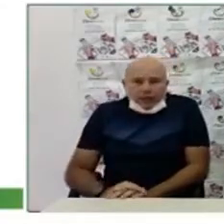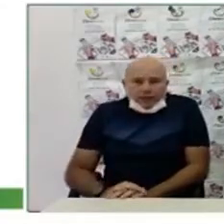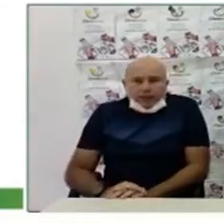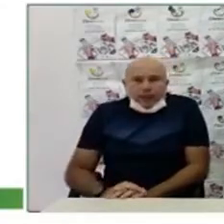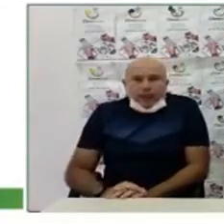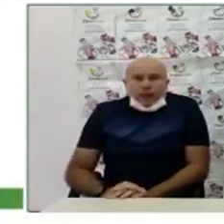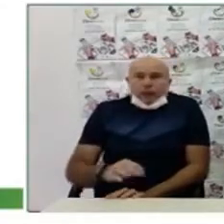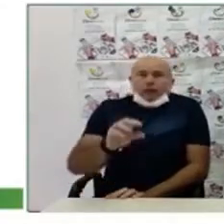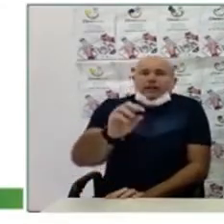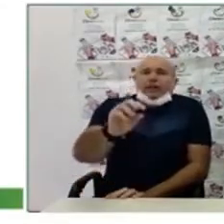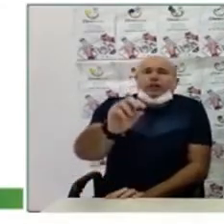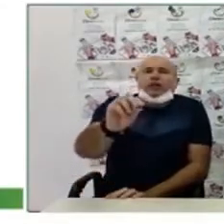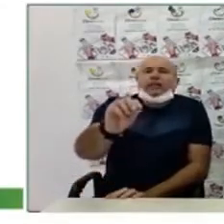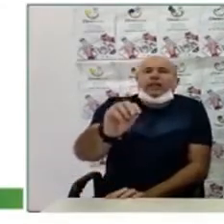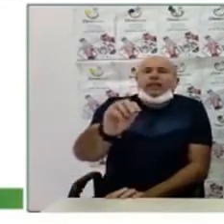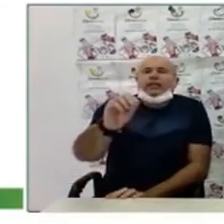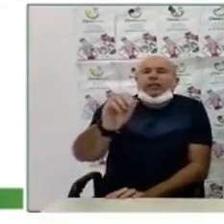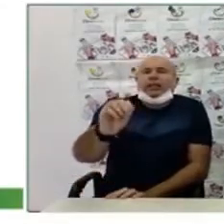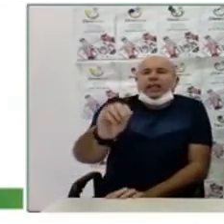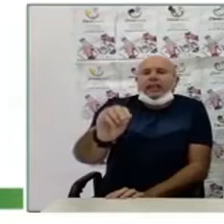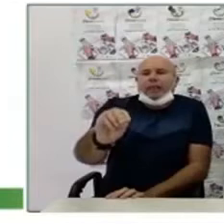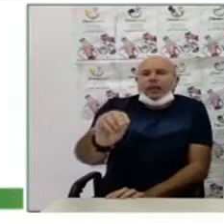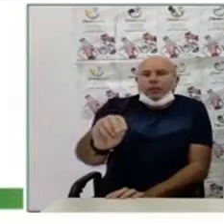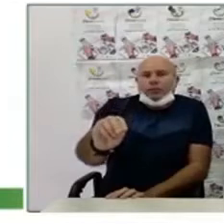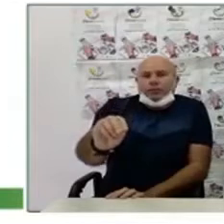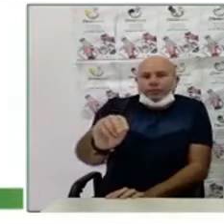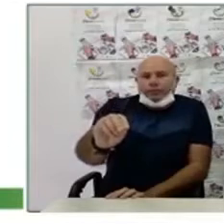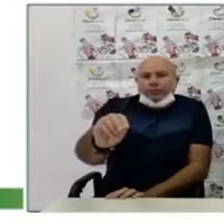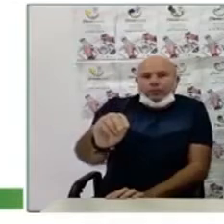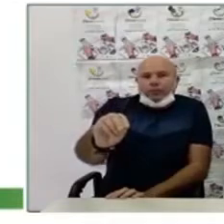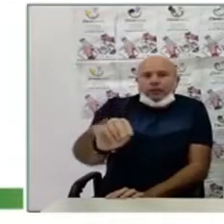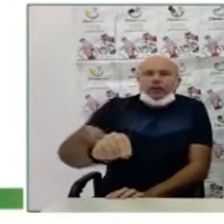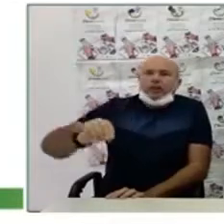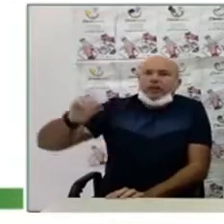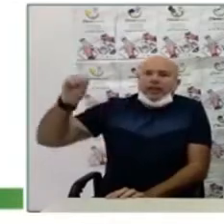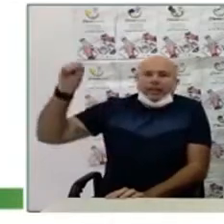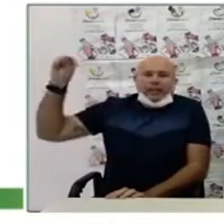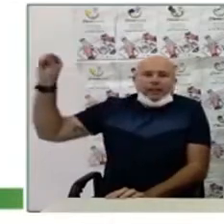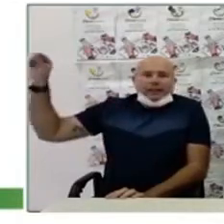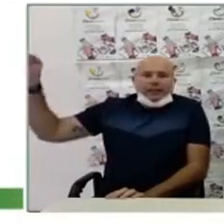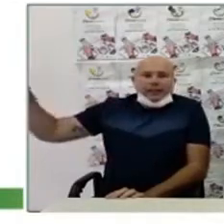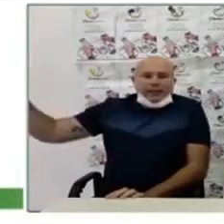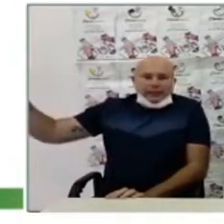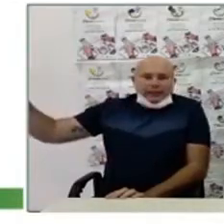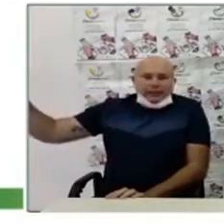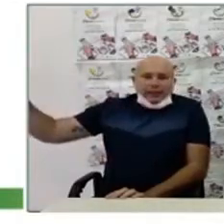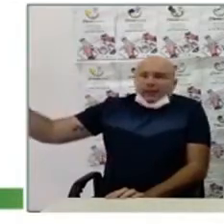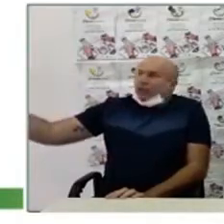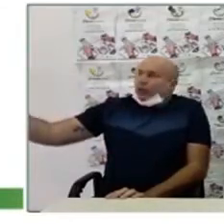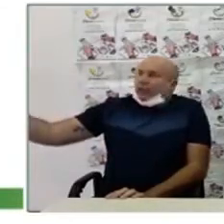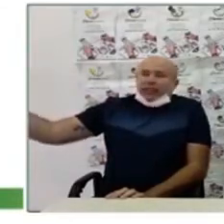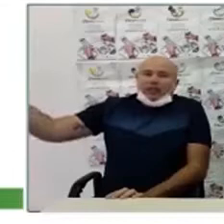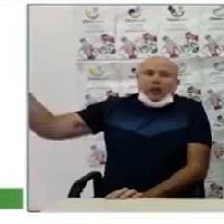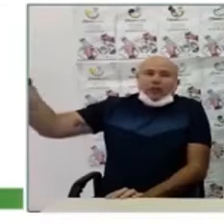elétron. Os dois elétrons estão saindo da camada 1, estão chegando na camada 3. Mas